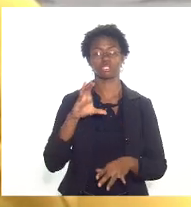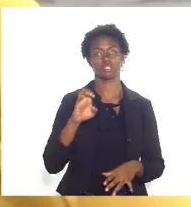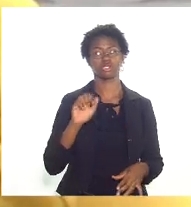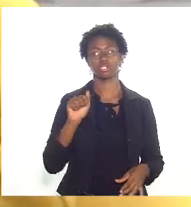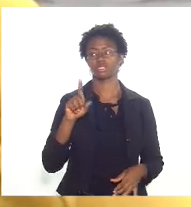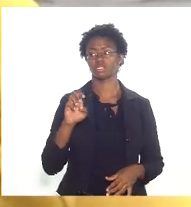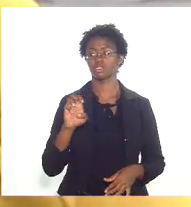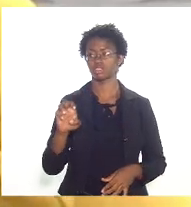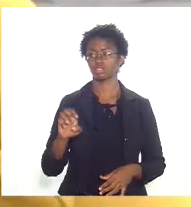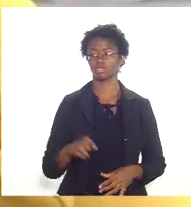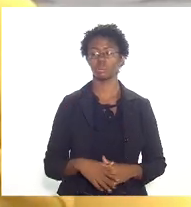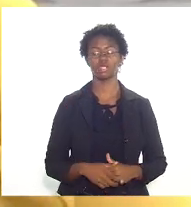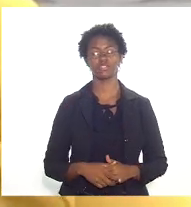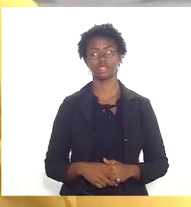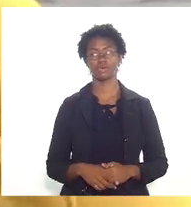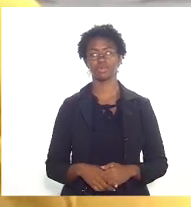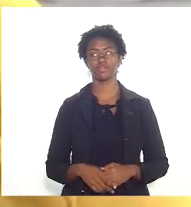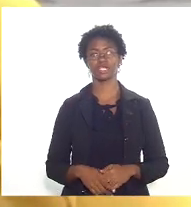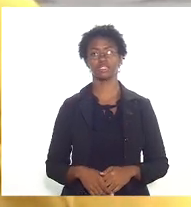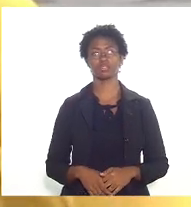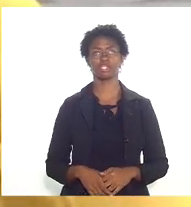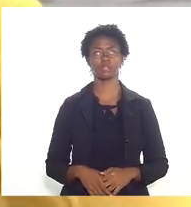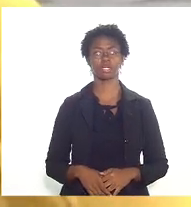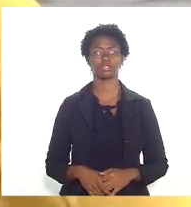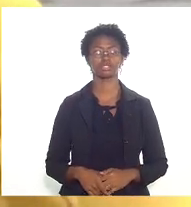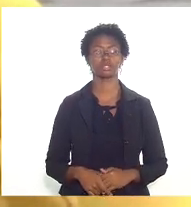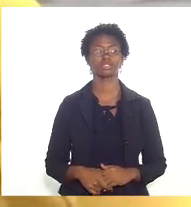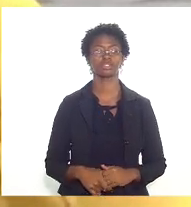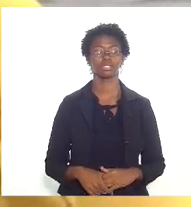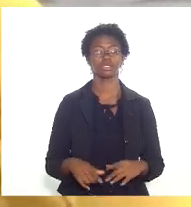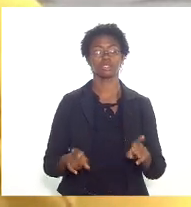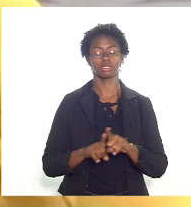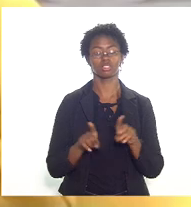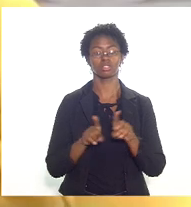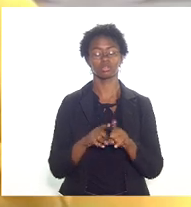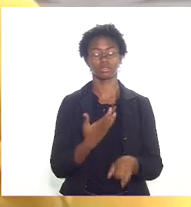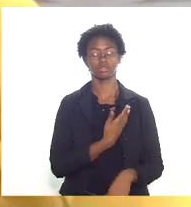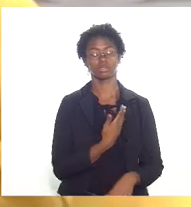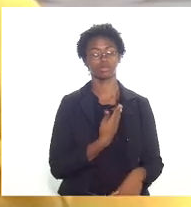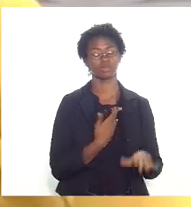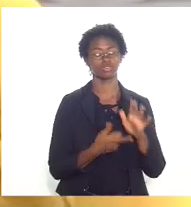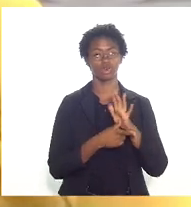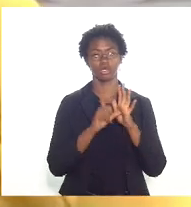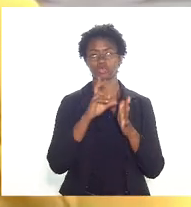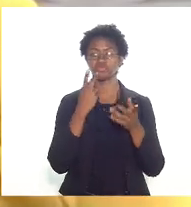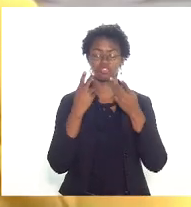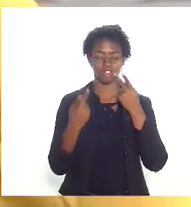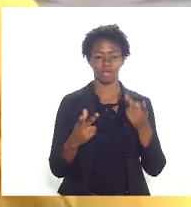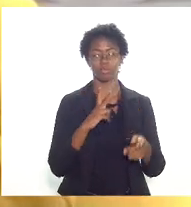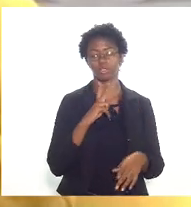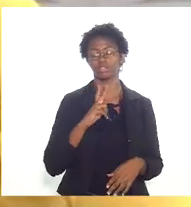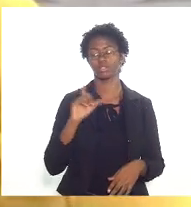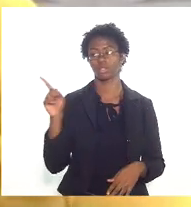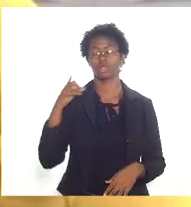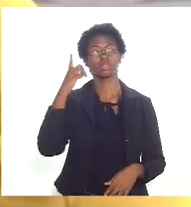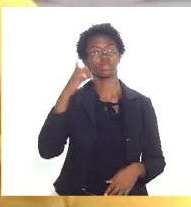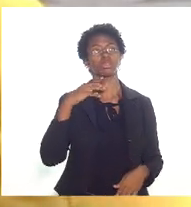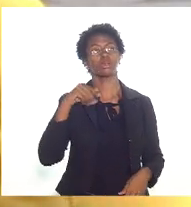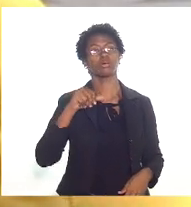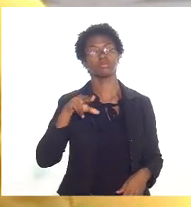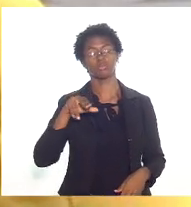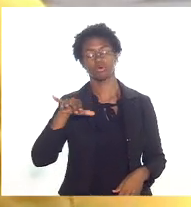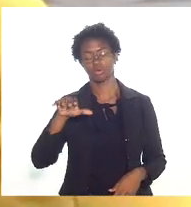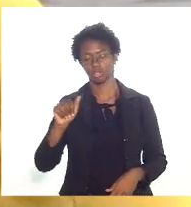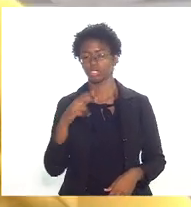entende perfeitamente quando os meus companheiros que me antecederam particular Deputado da Mônica Francisco